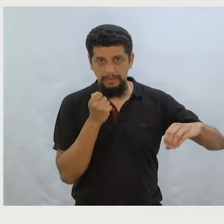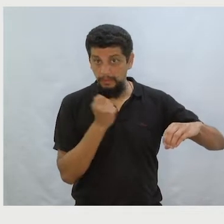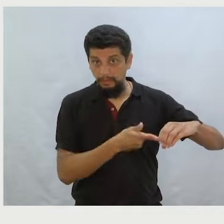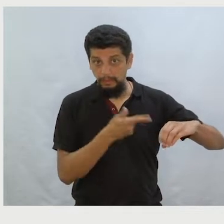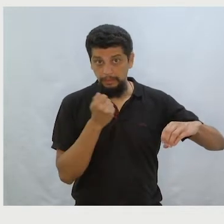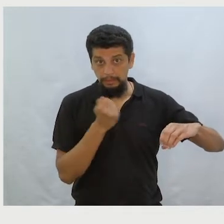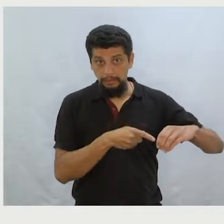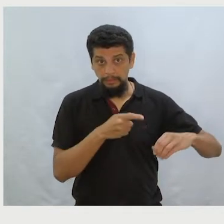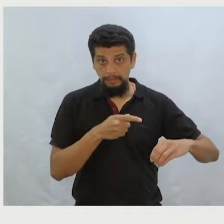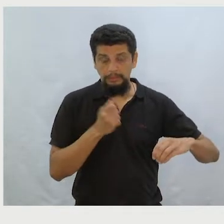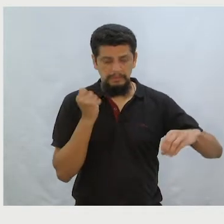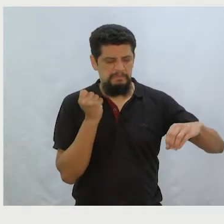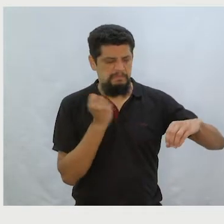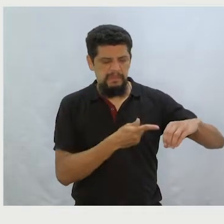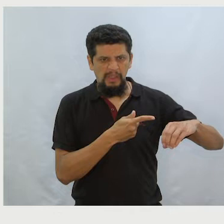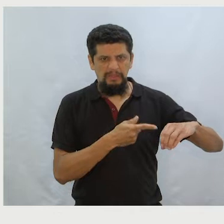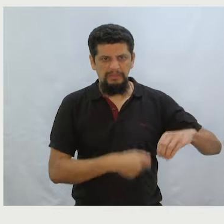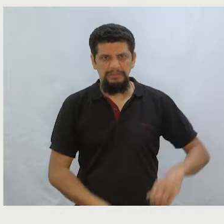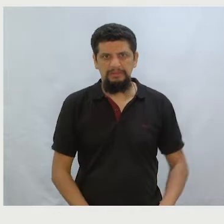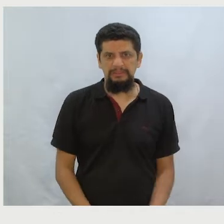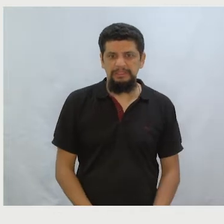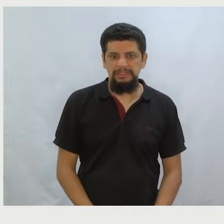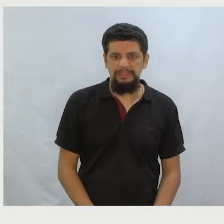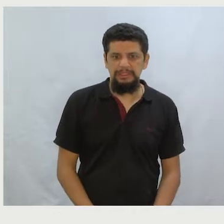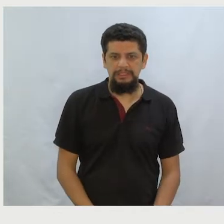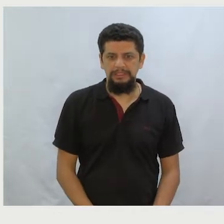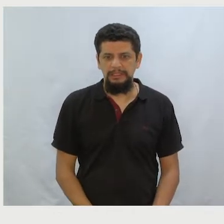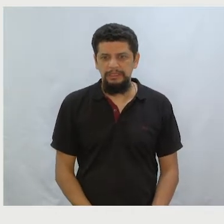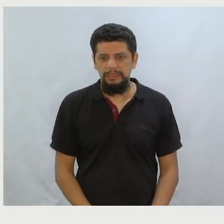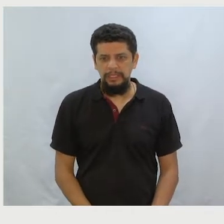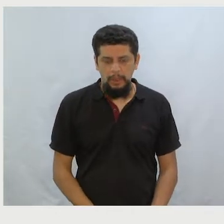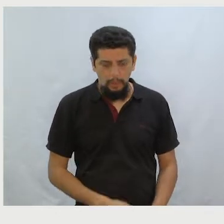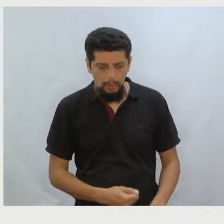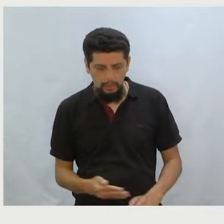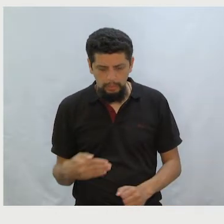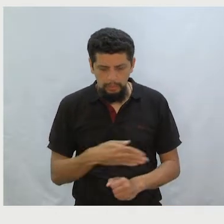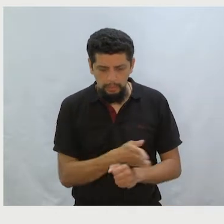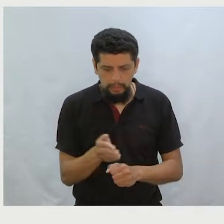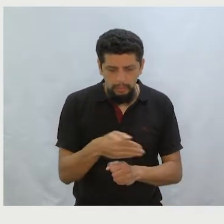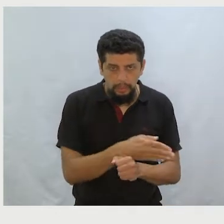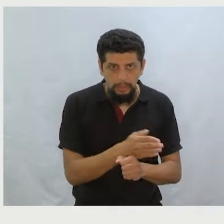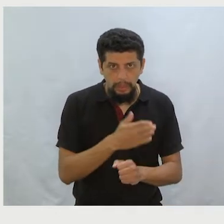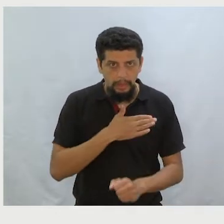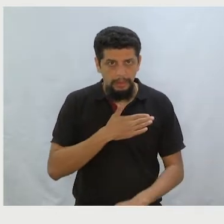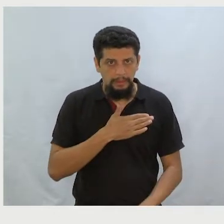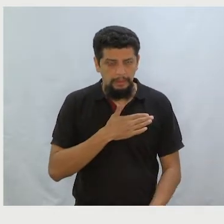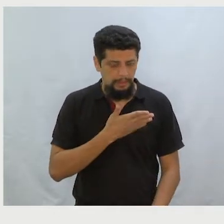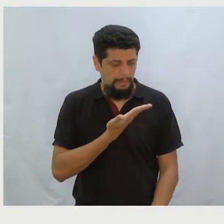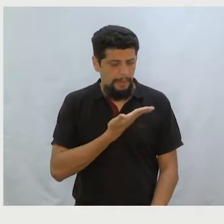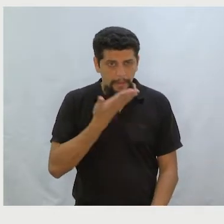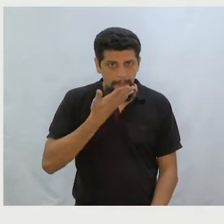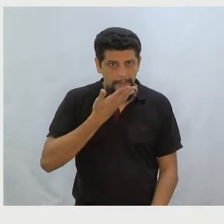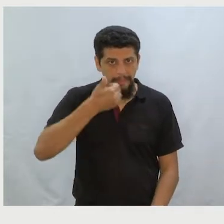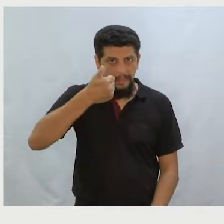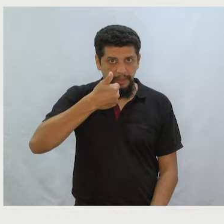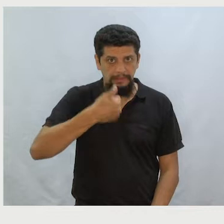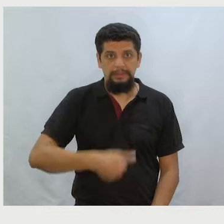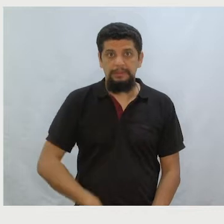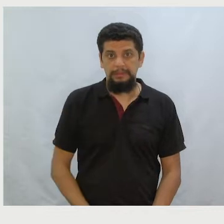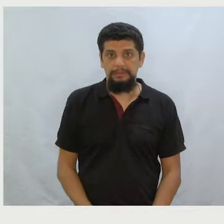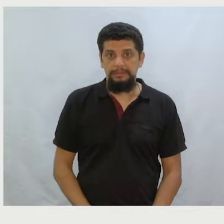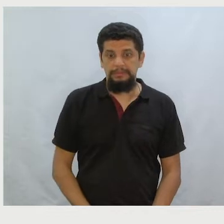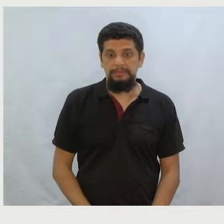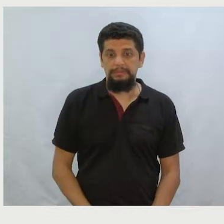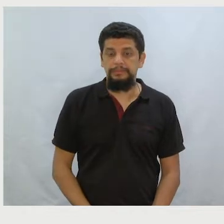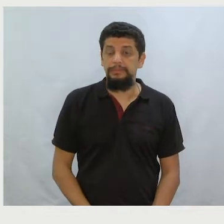botão no de verdade O gol veio de um pase de craque do Paulinho que é o meu melhor amigo entre os meus